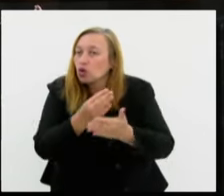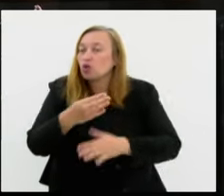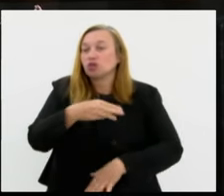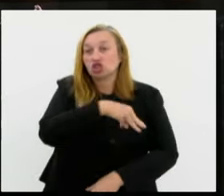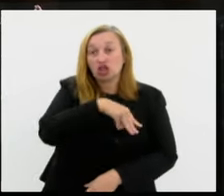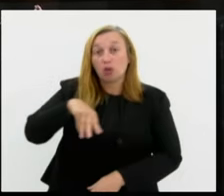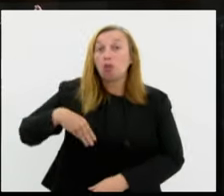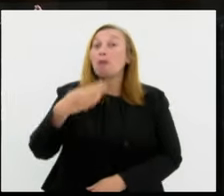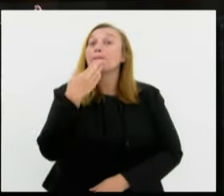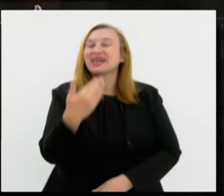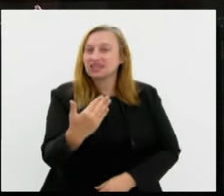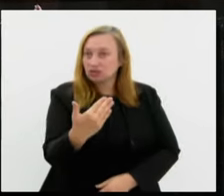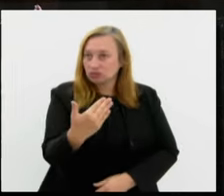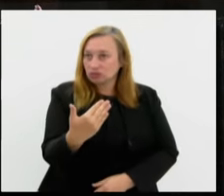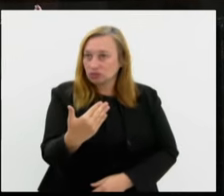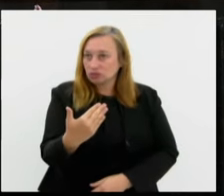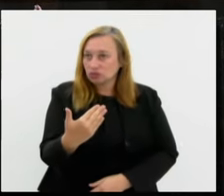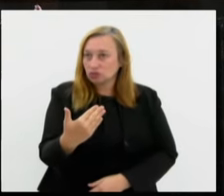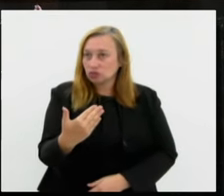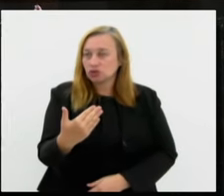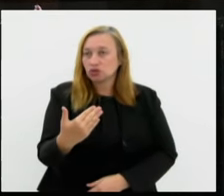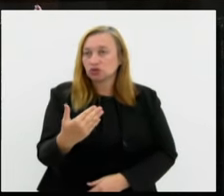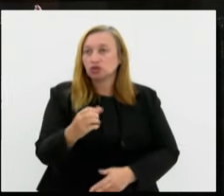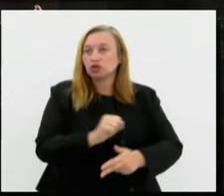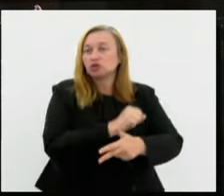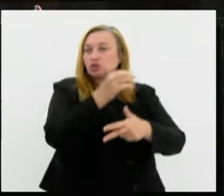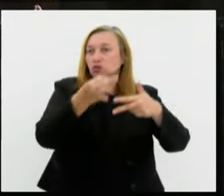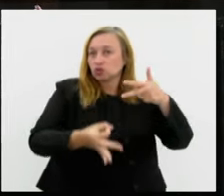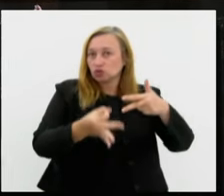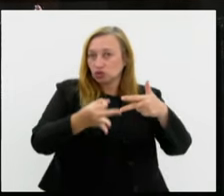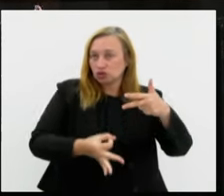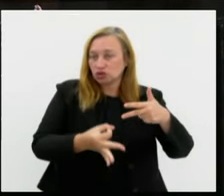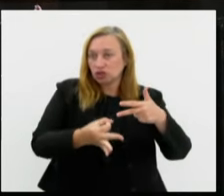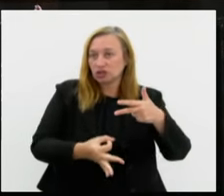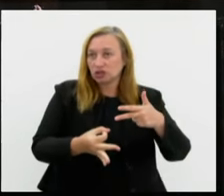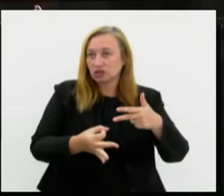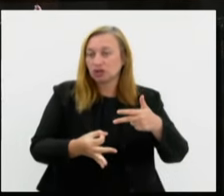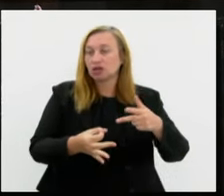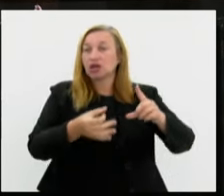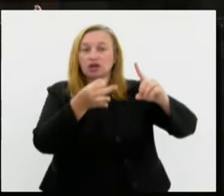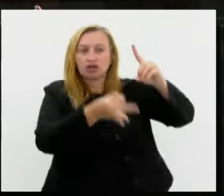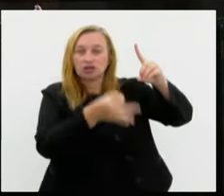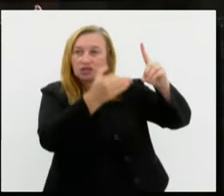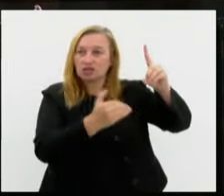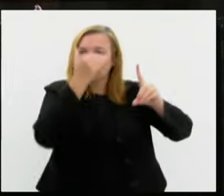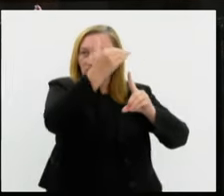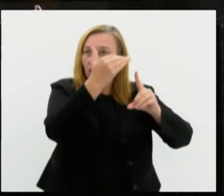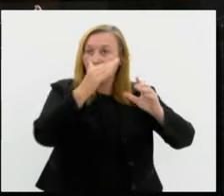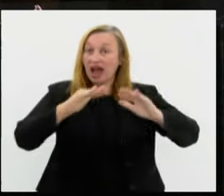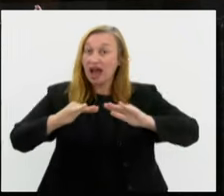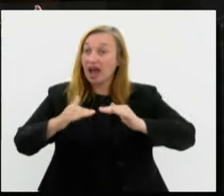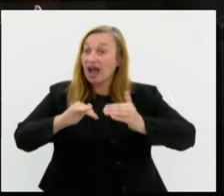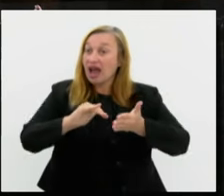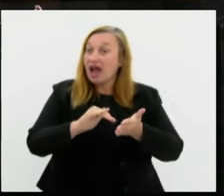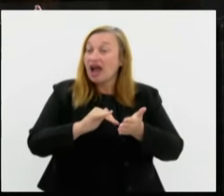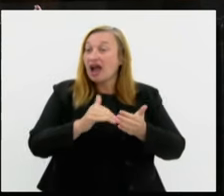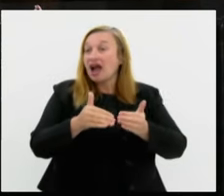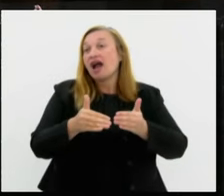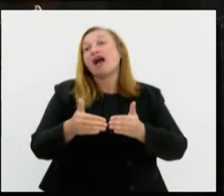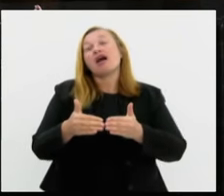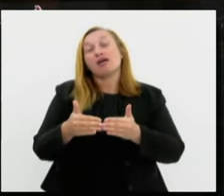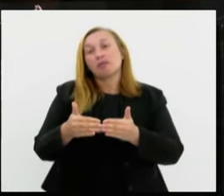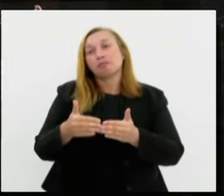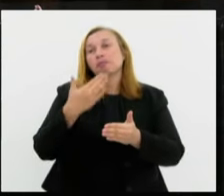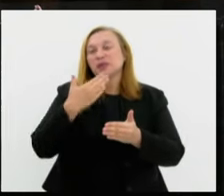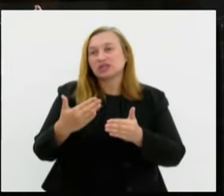pediu ao juízo, ao desembargador, que afastasse para não prejudicar a